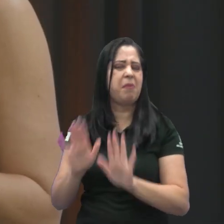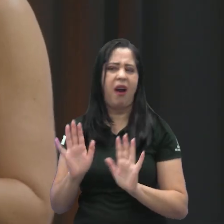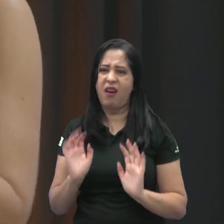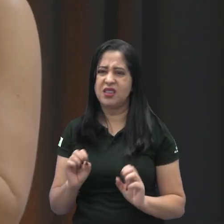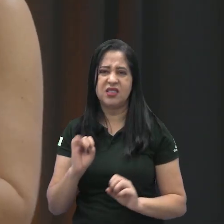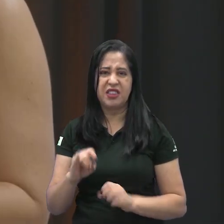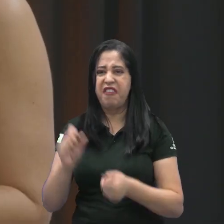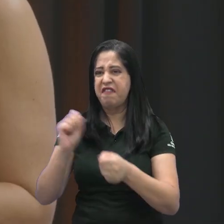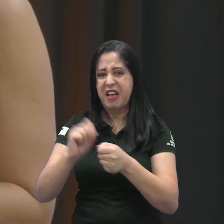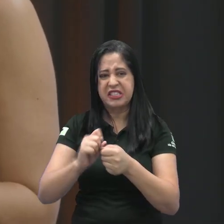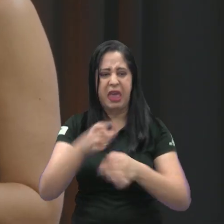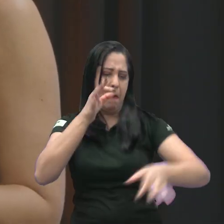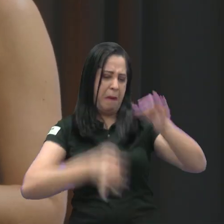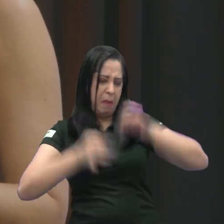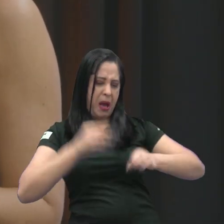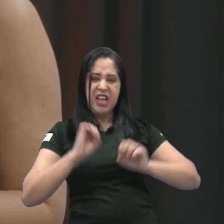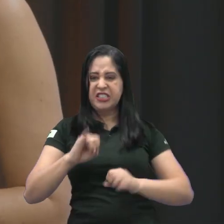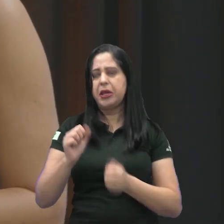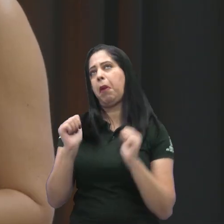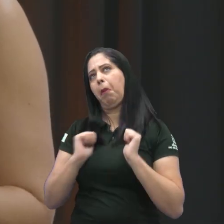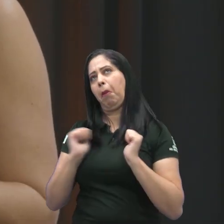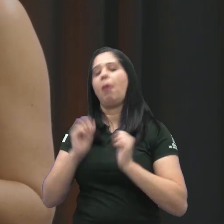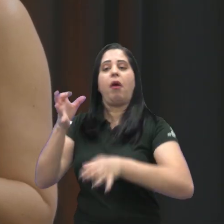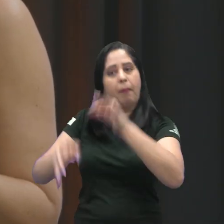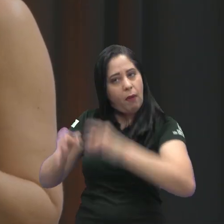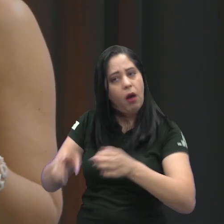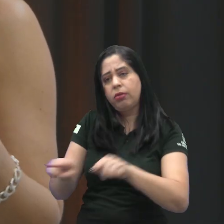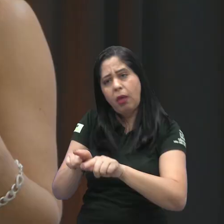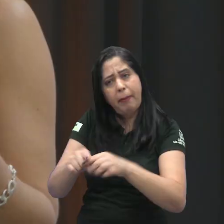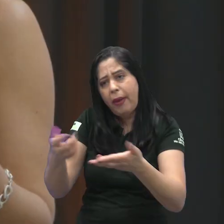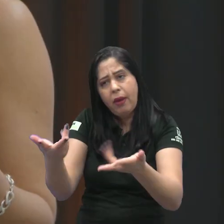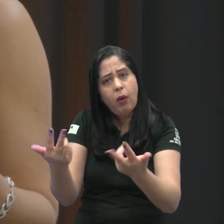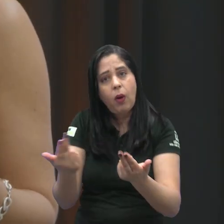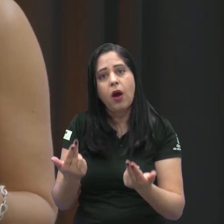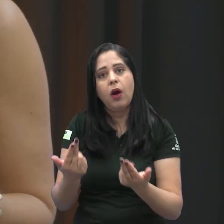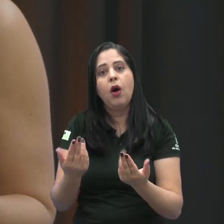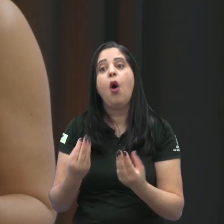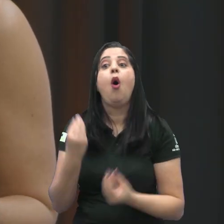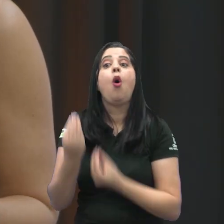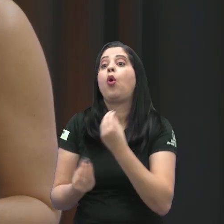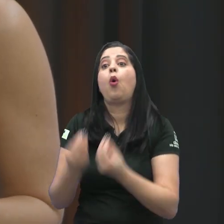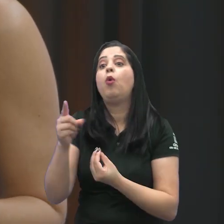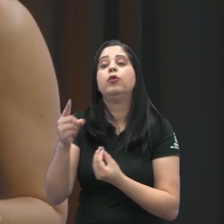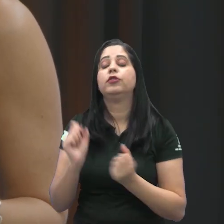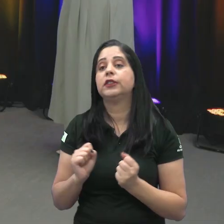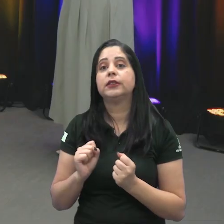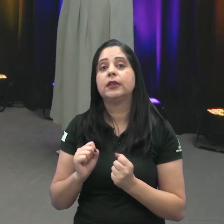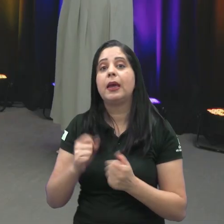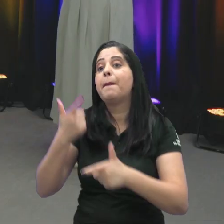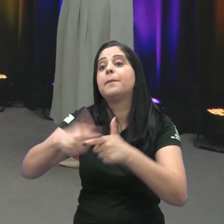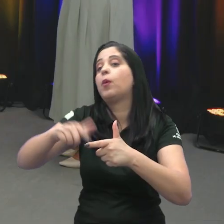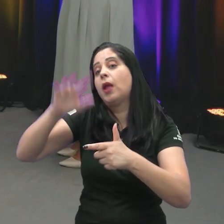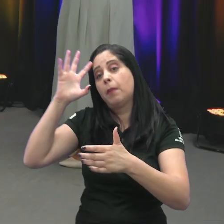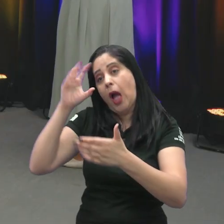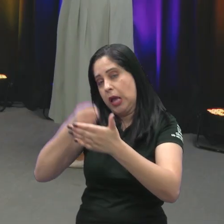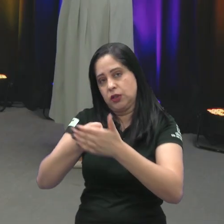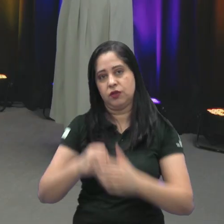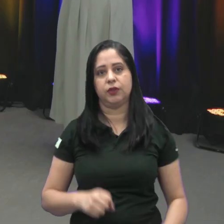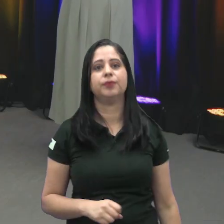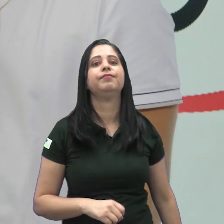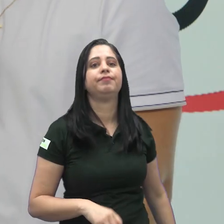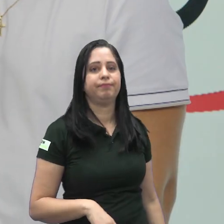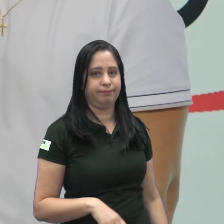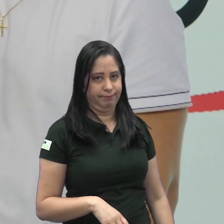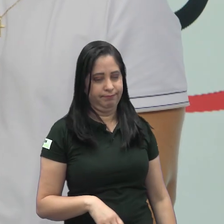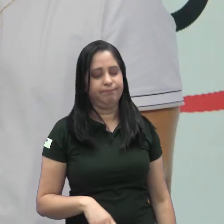Se fizer, se não fizer, né? Como que você, como você fez para lidar com isso? Eu acho que todo criador de